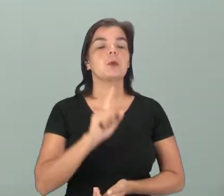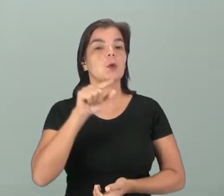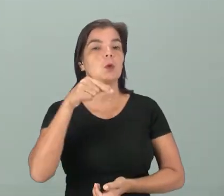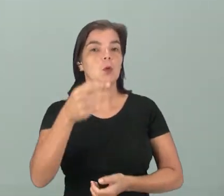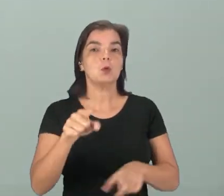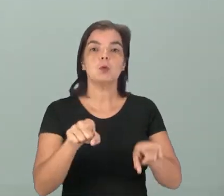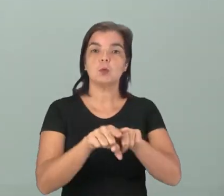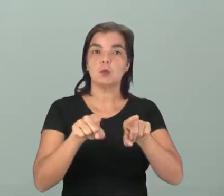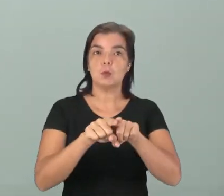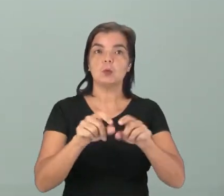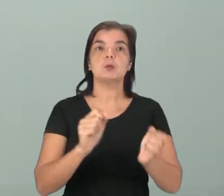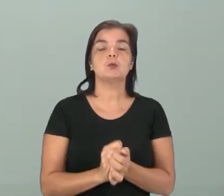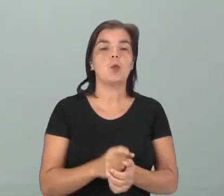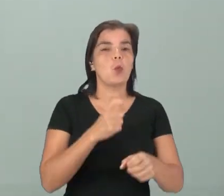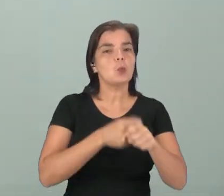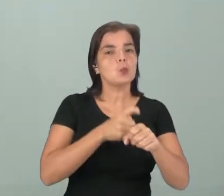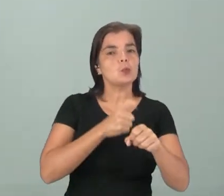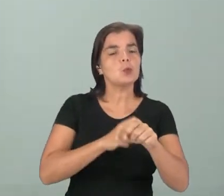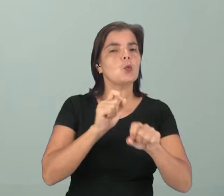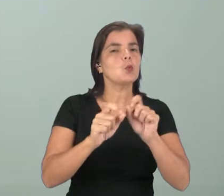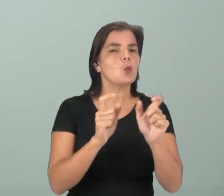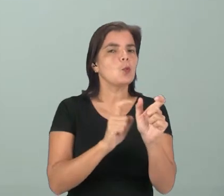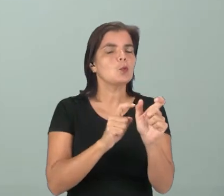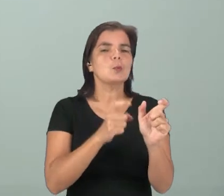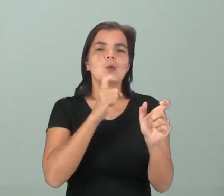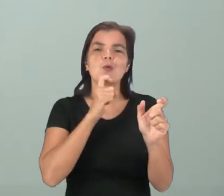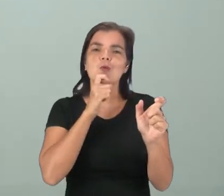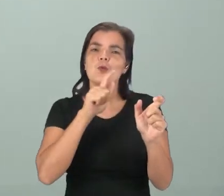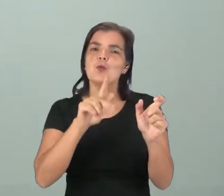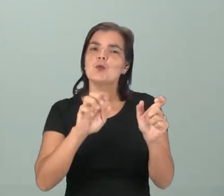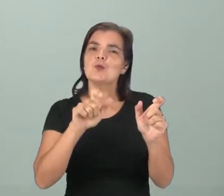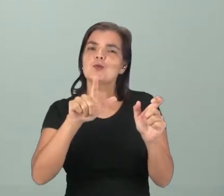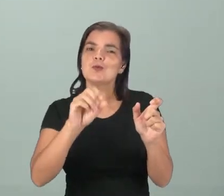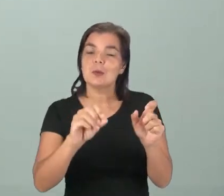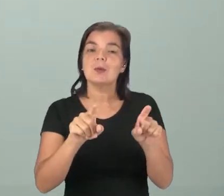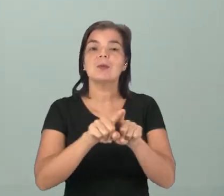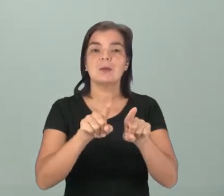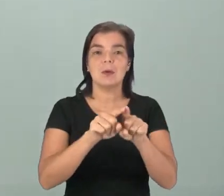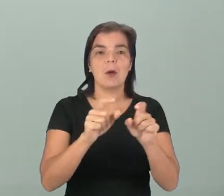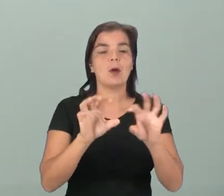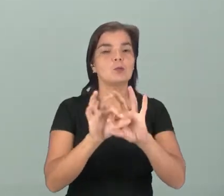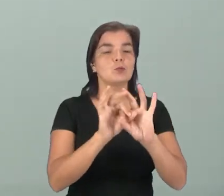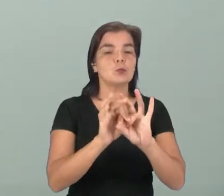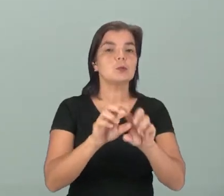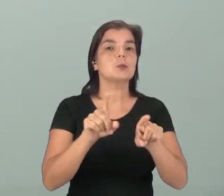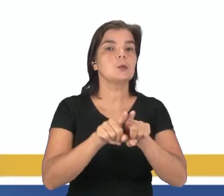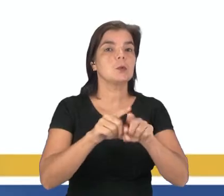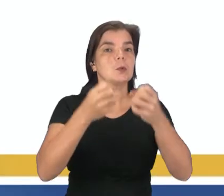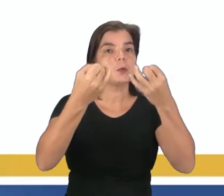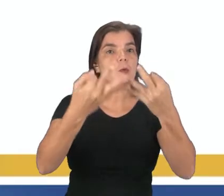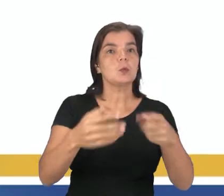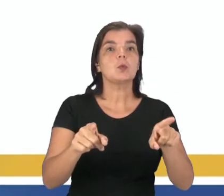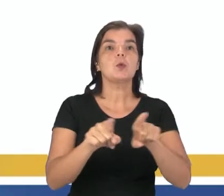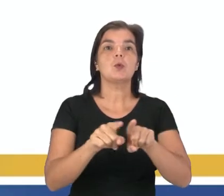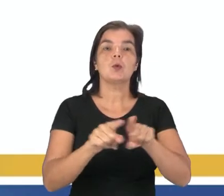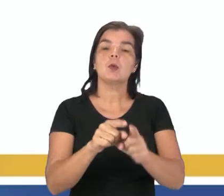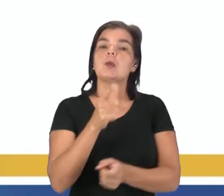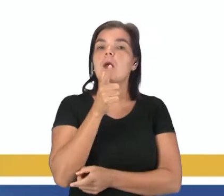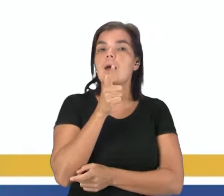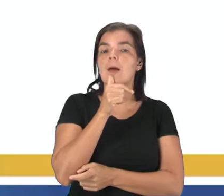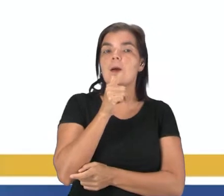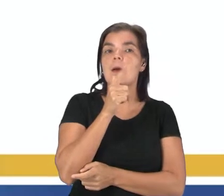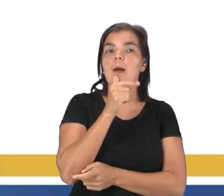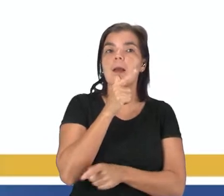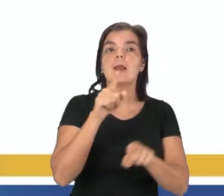esse estado sólido eu observo, por exemplo, no cubinho de gelo, né? Ele tem aquele formato. Quando eu falo do estado líquido,